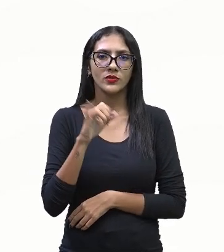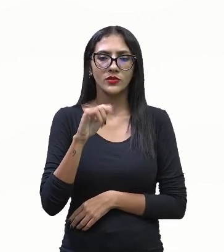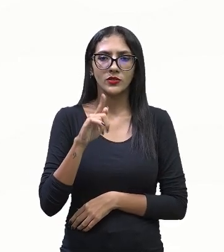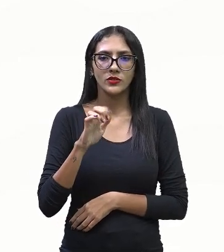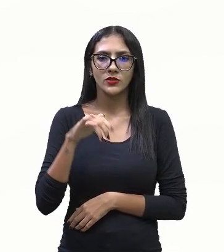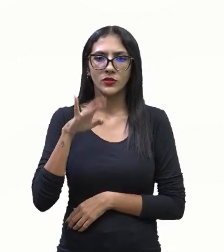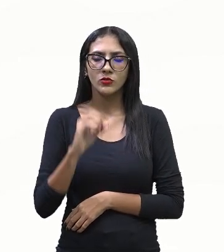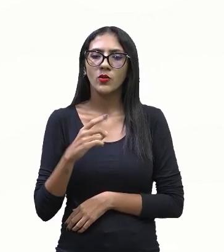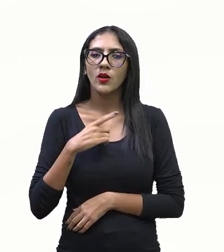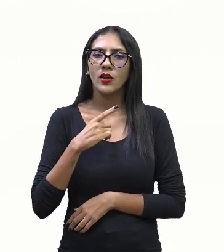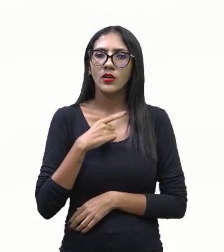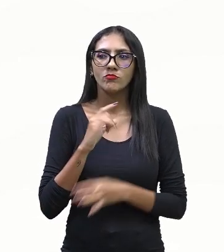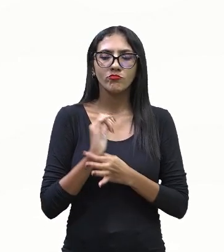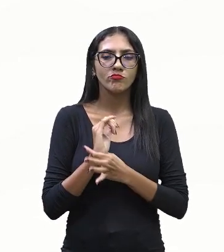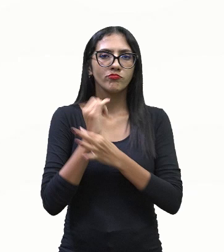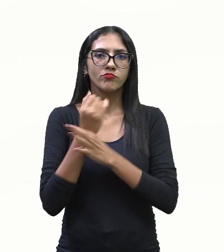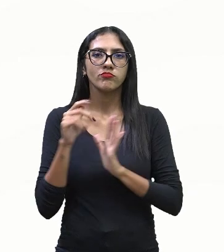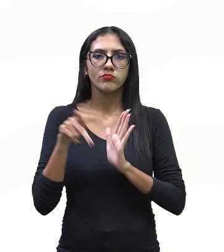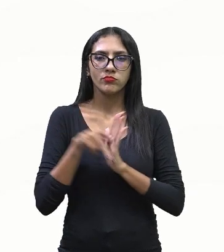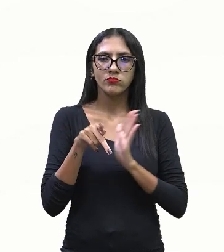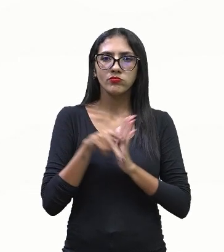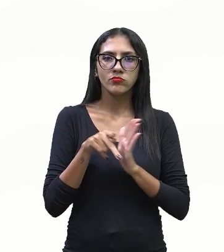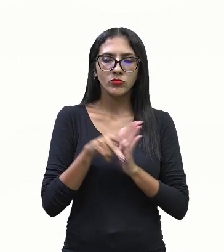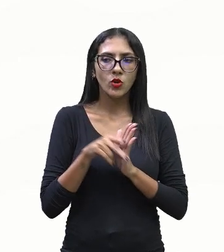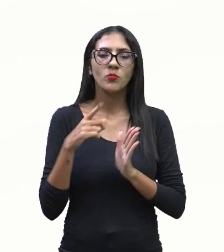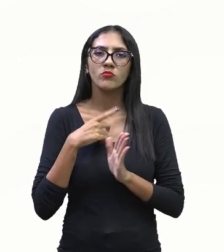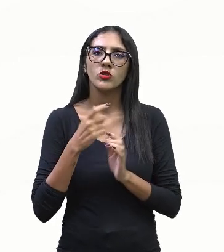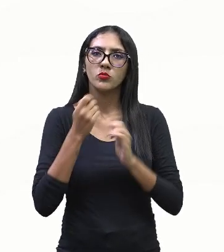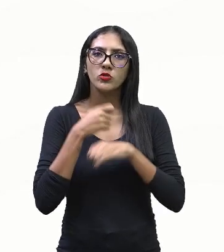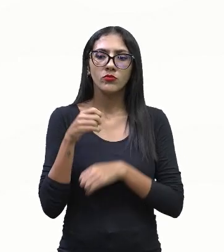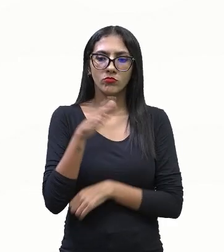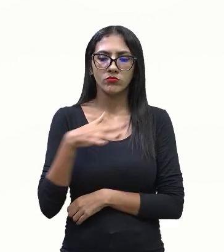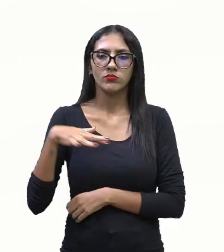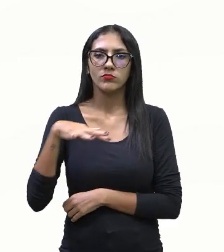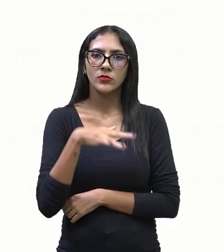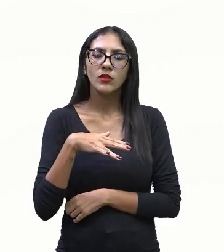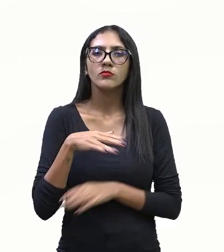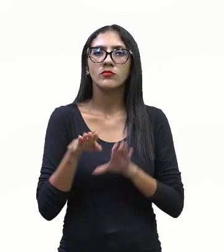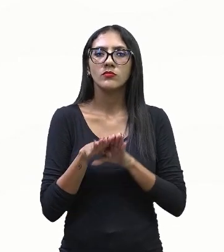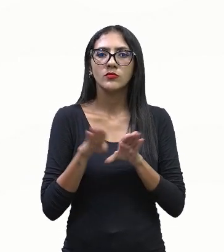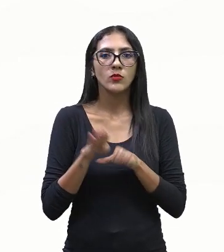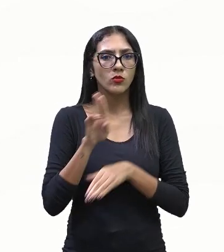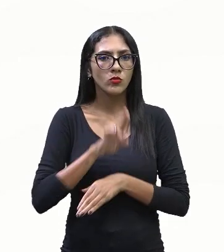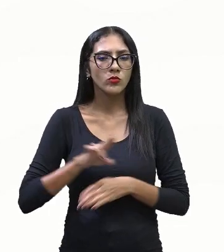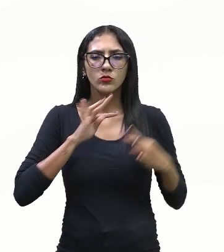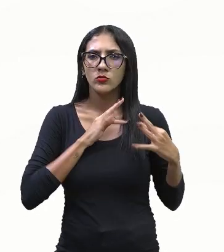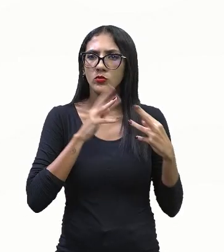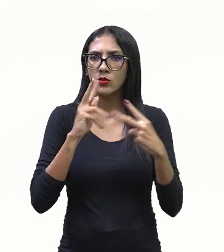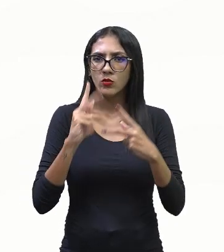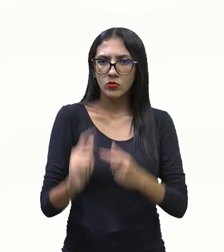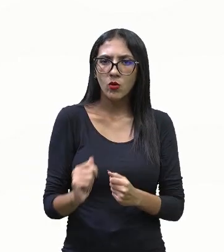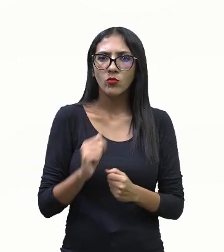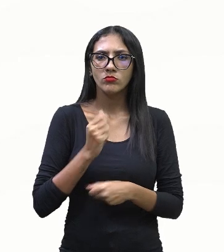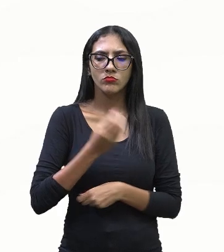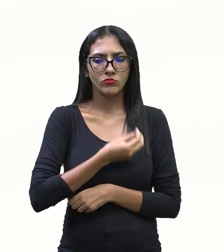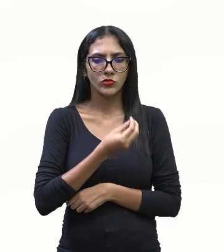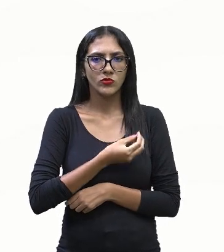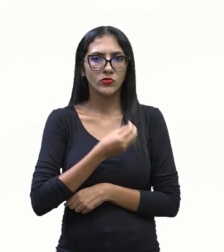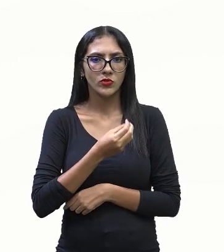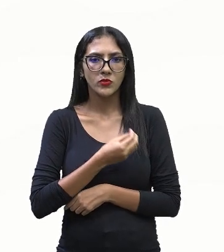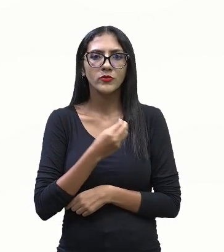que o oxigênio circule pelo meio físico, seja utilizado pelos seres vivos